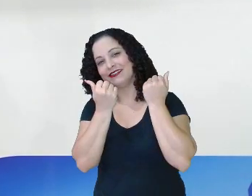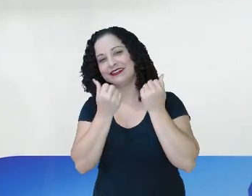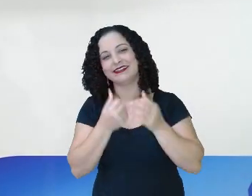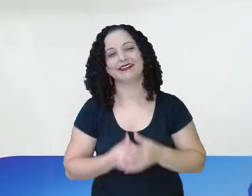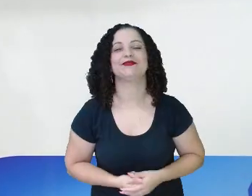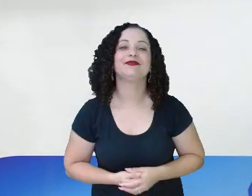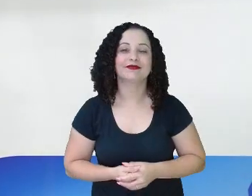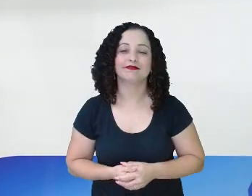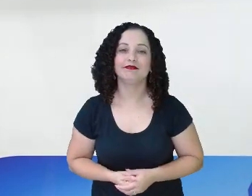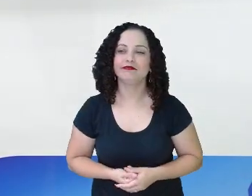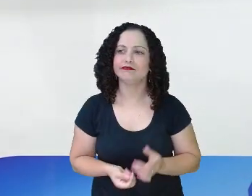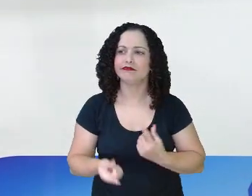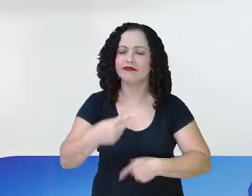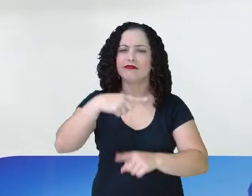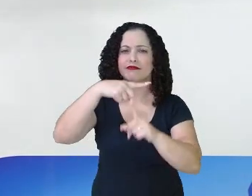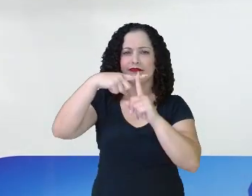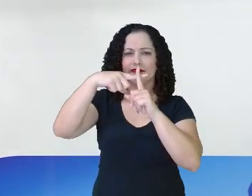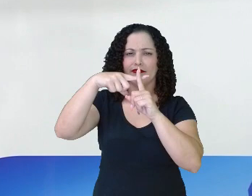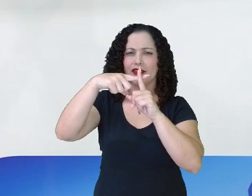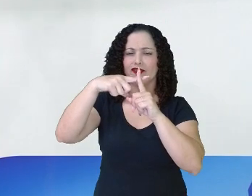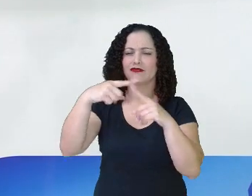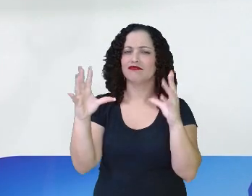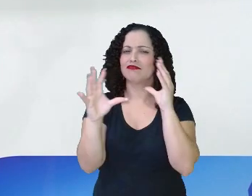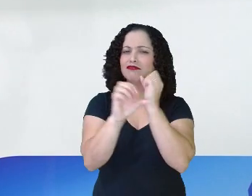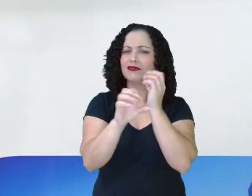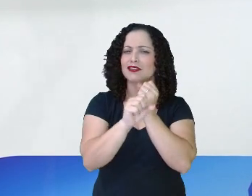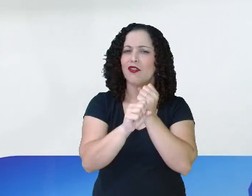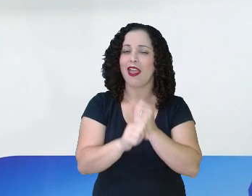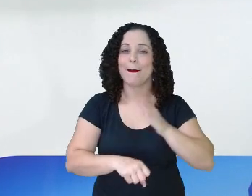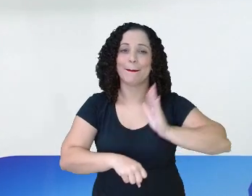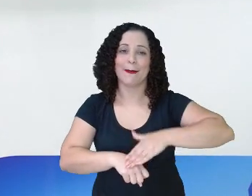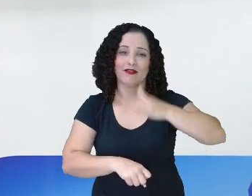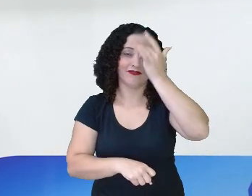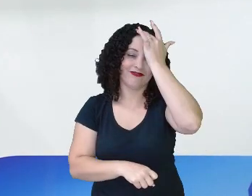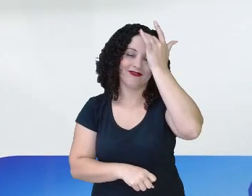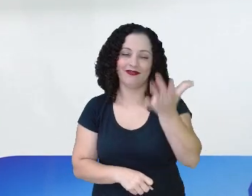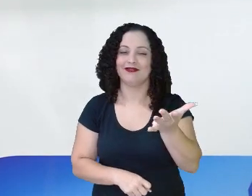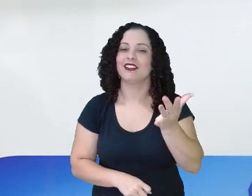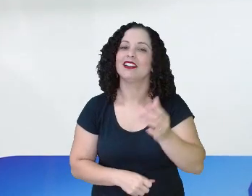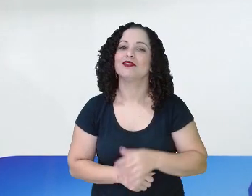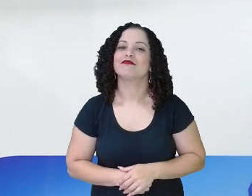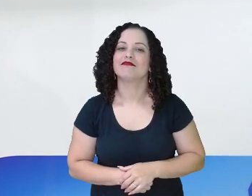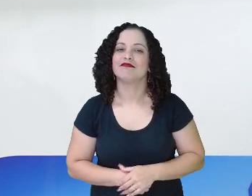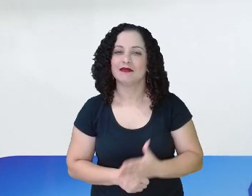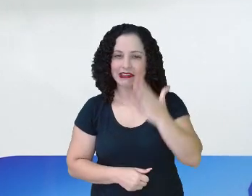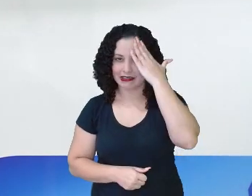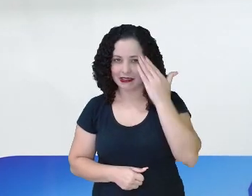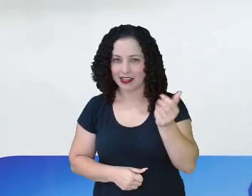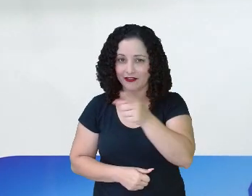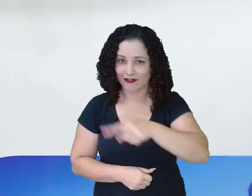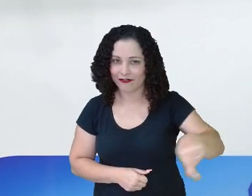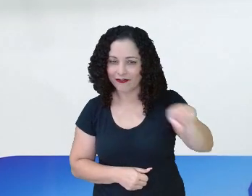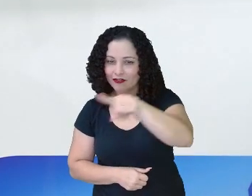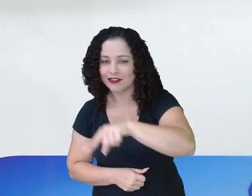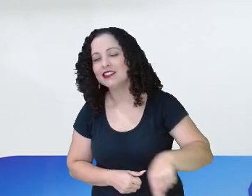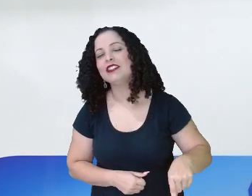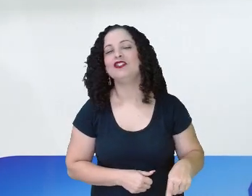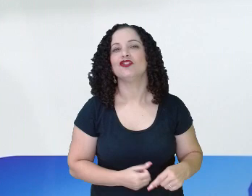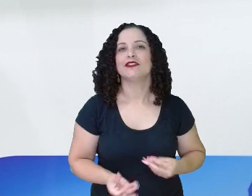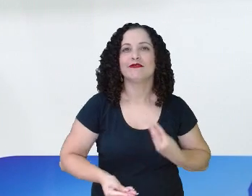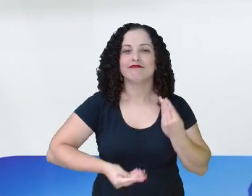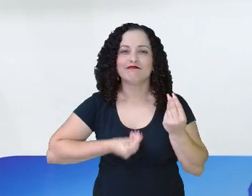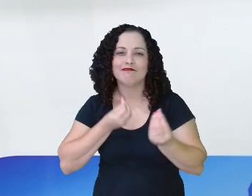aula. Adição, uma das operações mais fáceis, né? Eu sei que vocês já começam